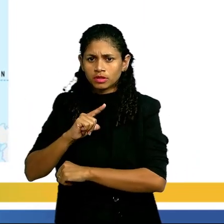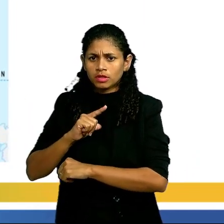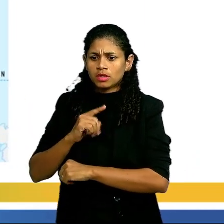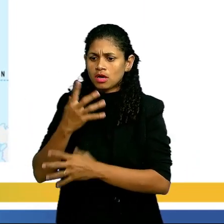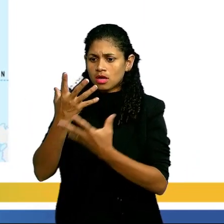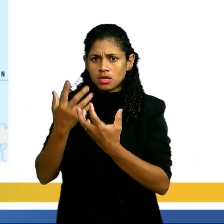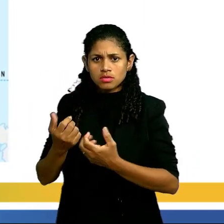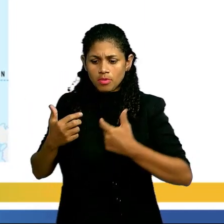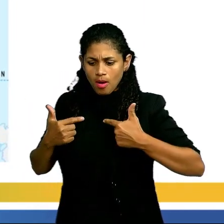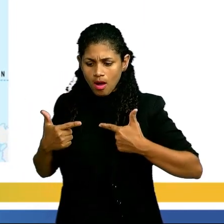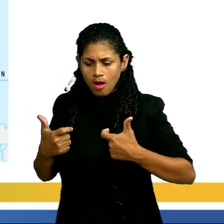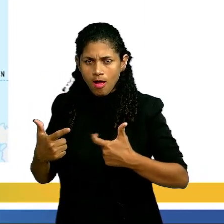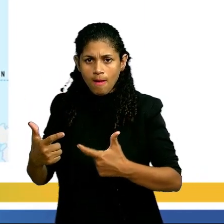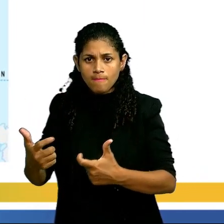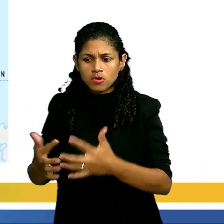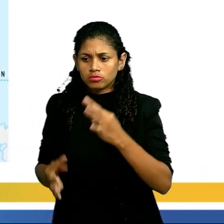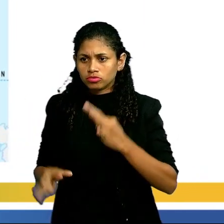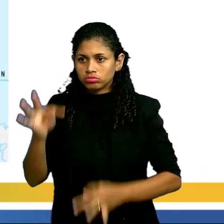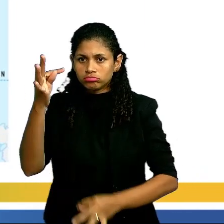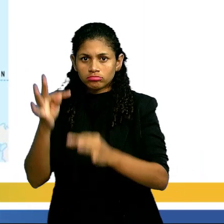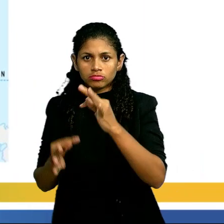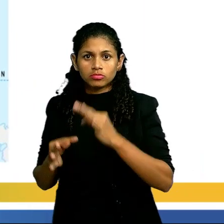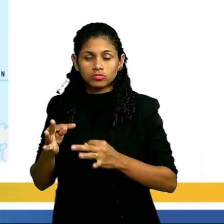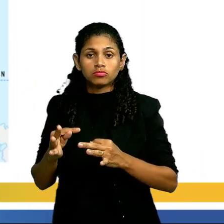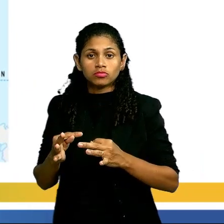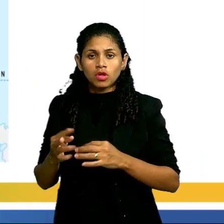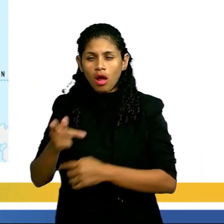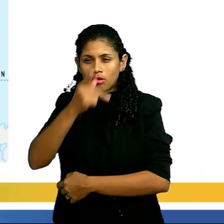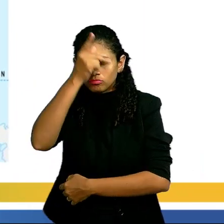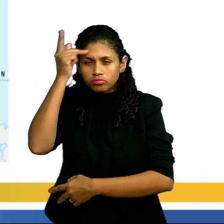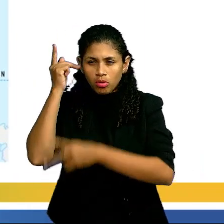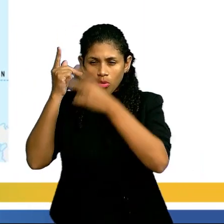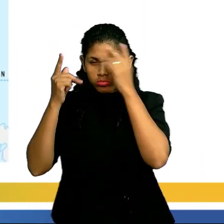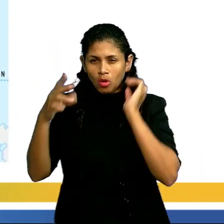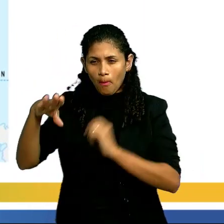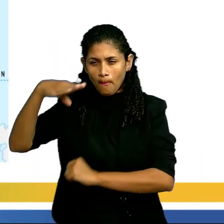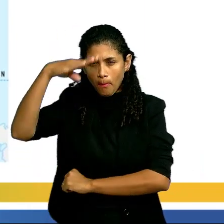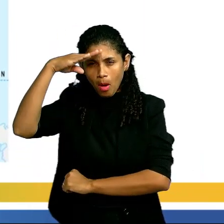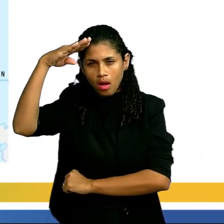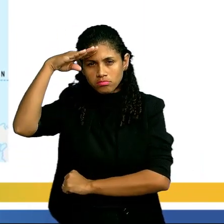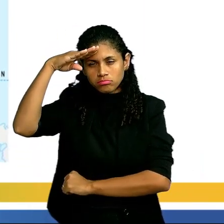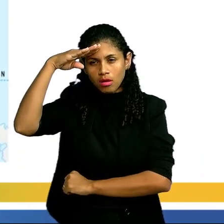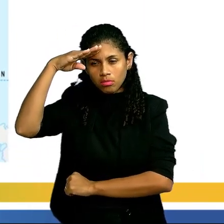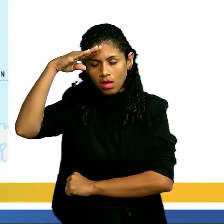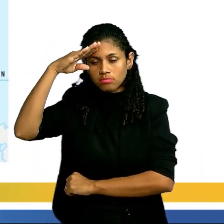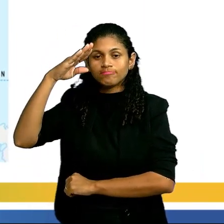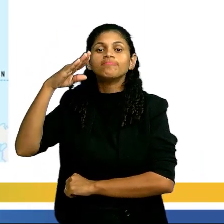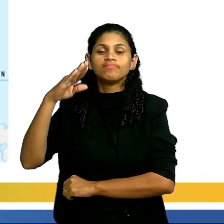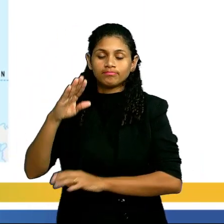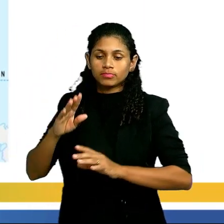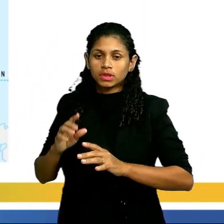até tropas que vão auxiliá-los, né, que vão ajudá-los aí nesse processo, tá? Em resumo, em